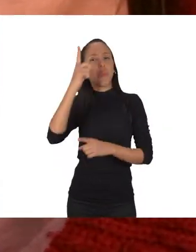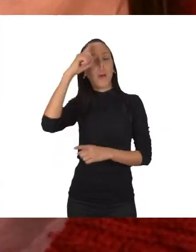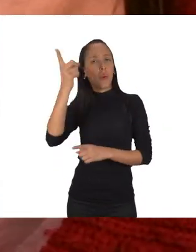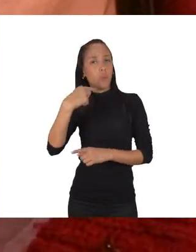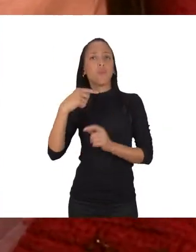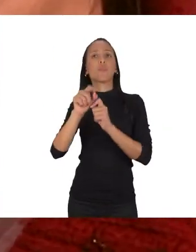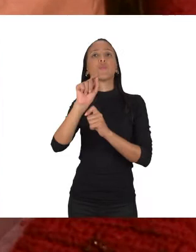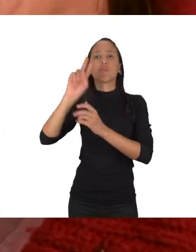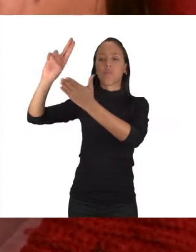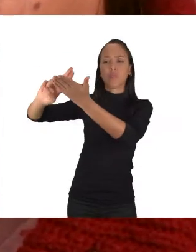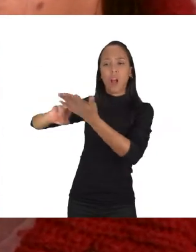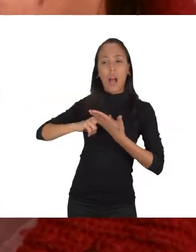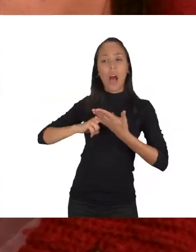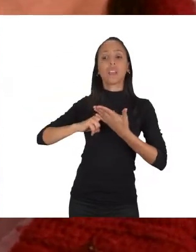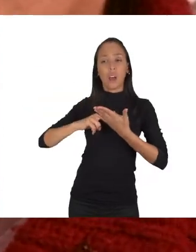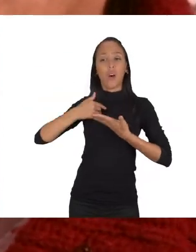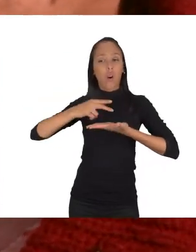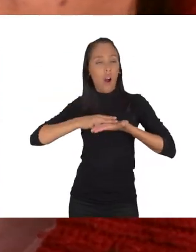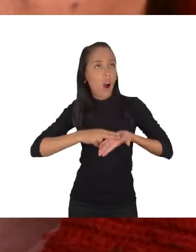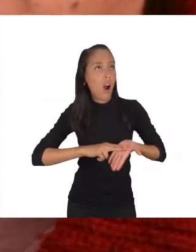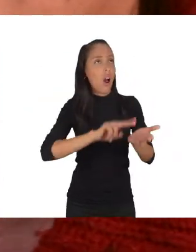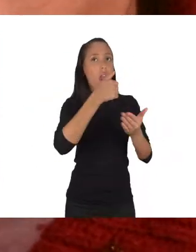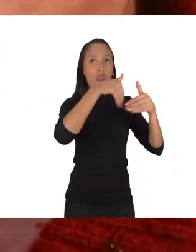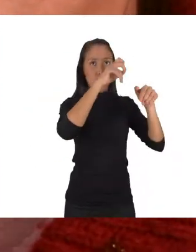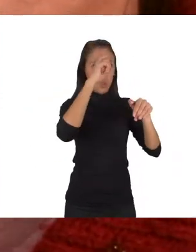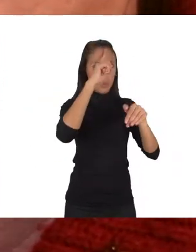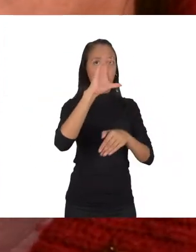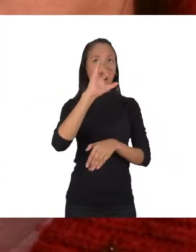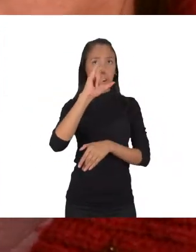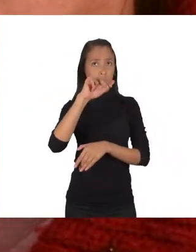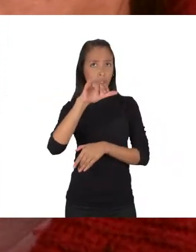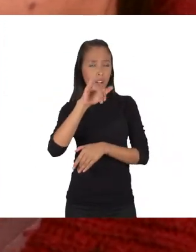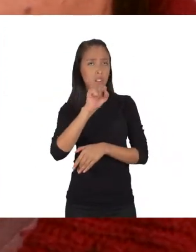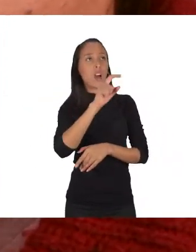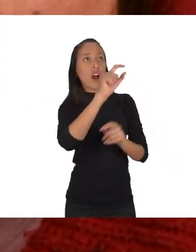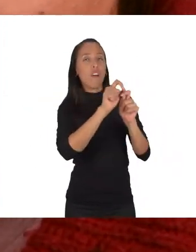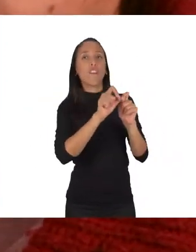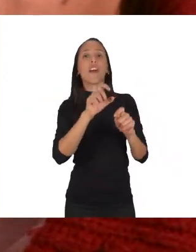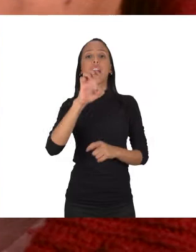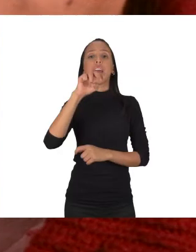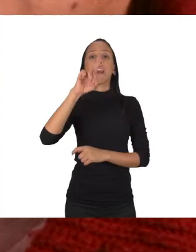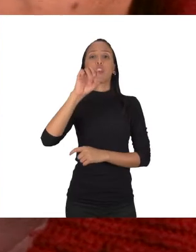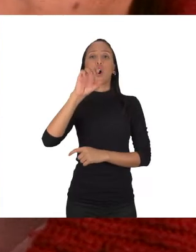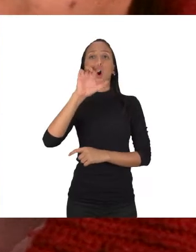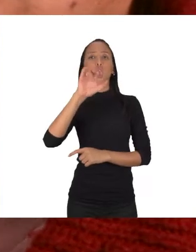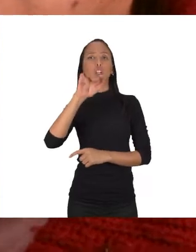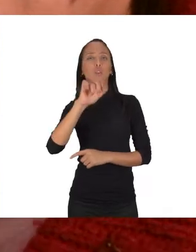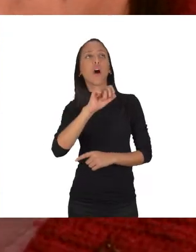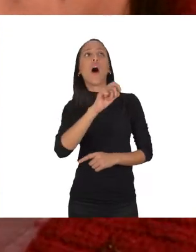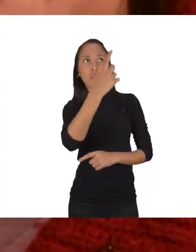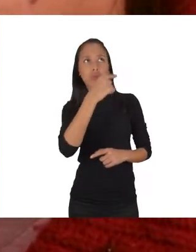carta onde que eu levei essa carta para o hospital de clínicas. E numa consulta endócrina, eles me mandaram para o setor de envenenamento. Chegando no setor de